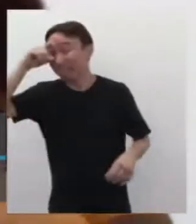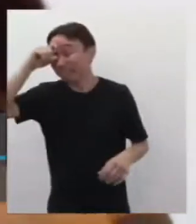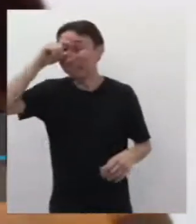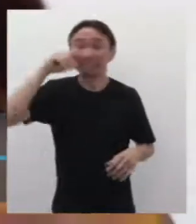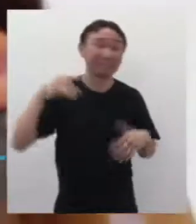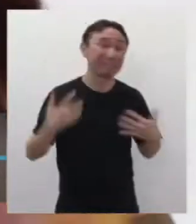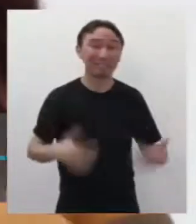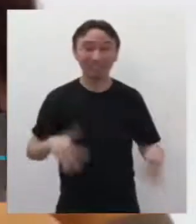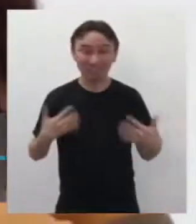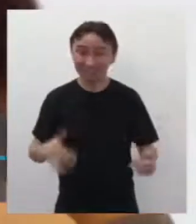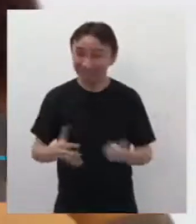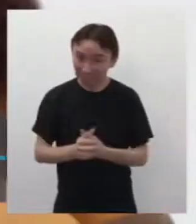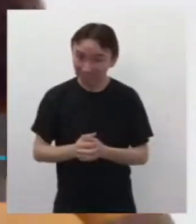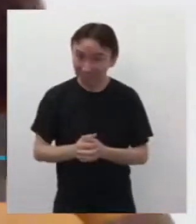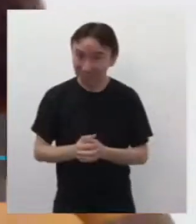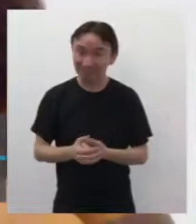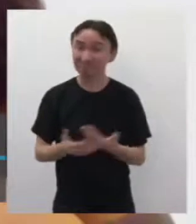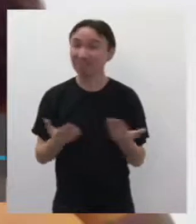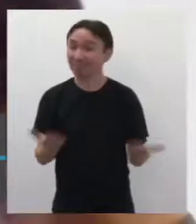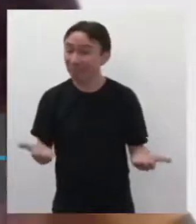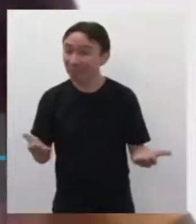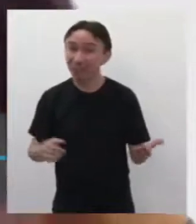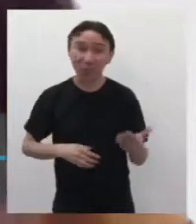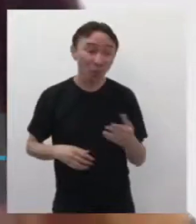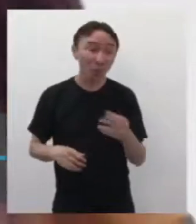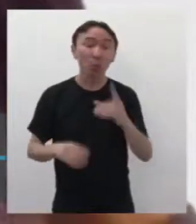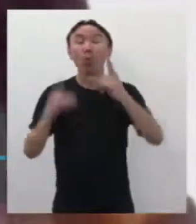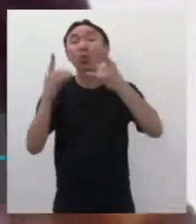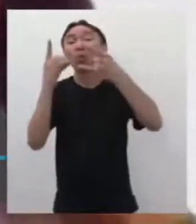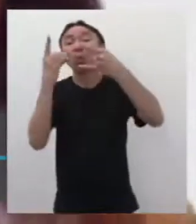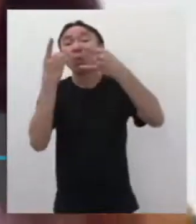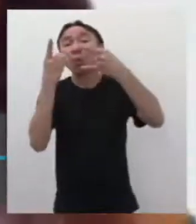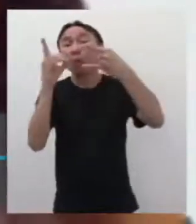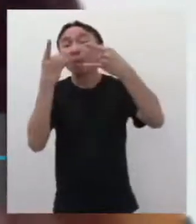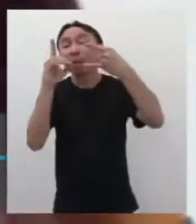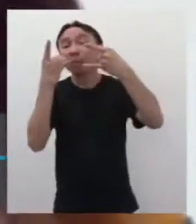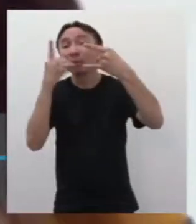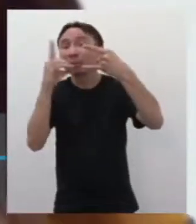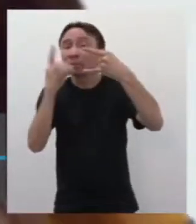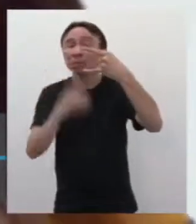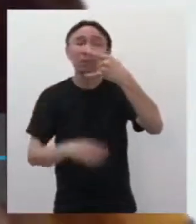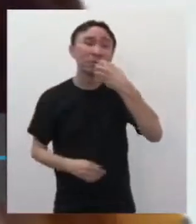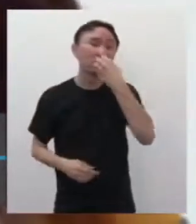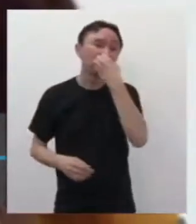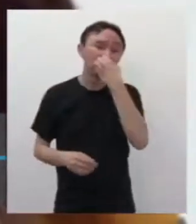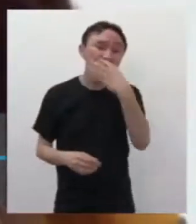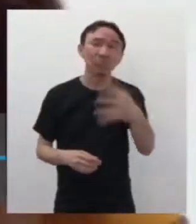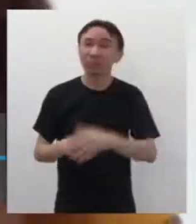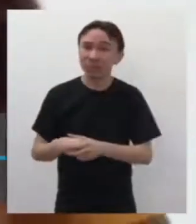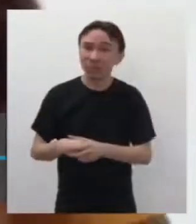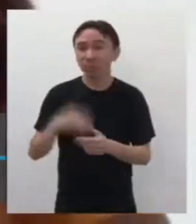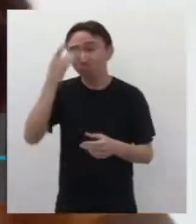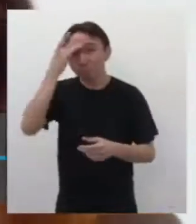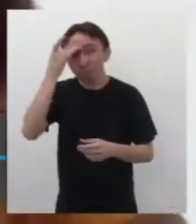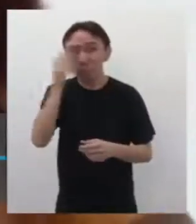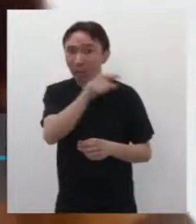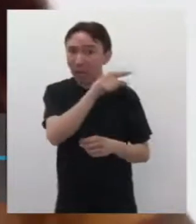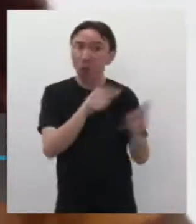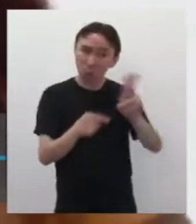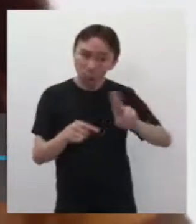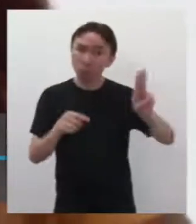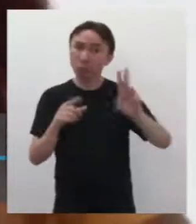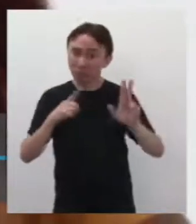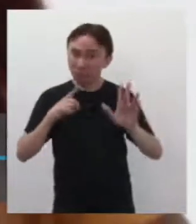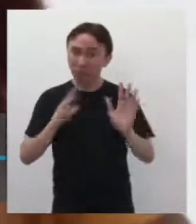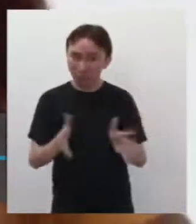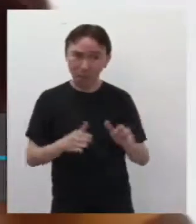o Descomplica, a gente tem visto, a gente conversa com pessoas que estão utilizando, e ele tem sido visto dessa